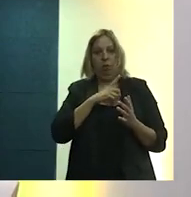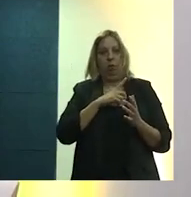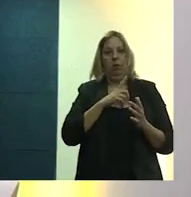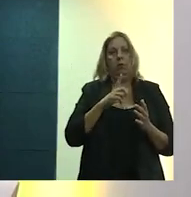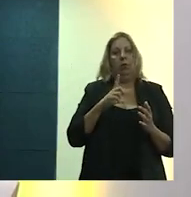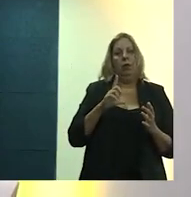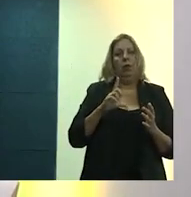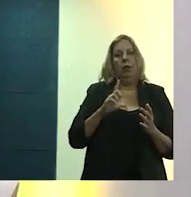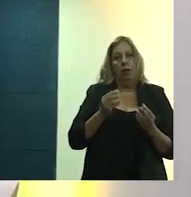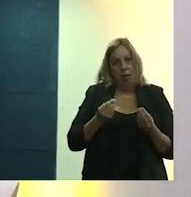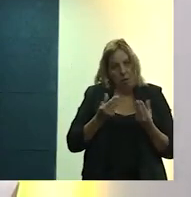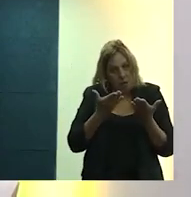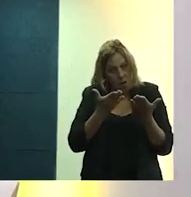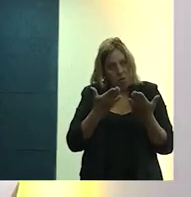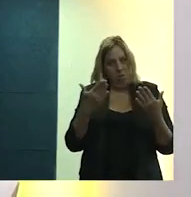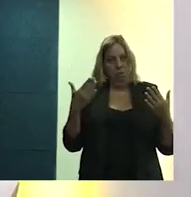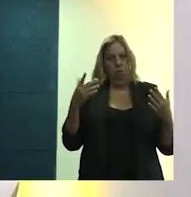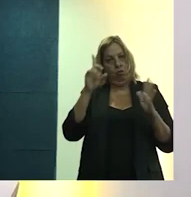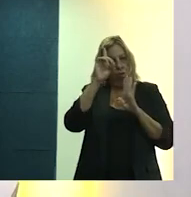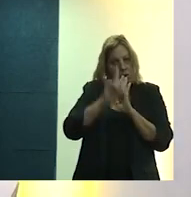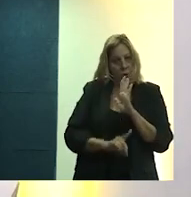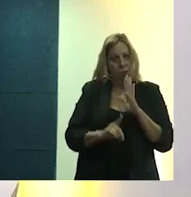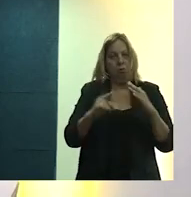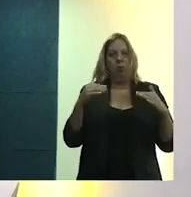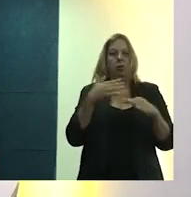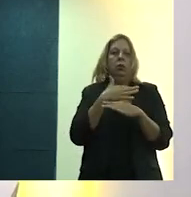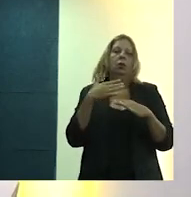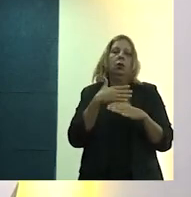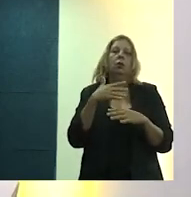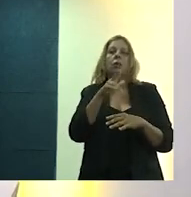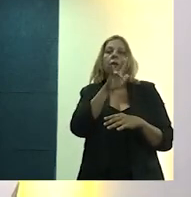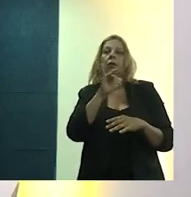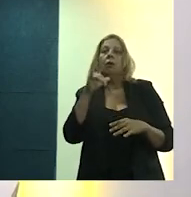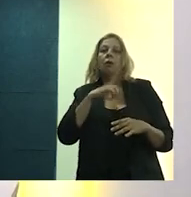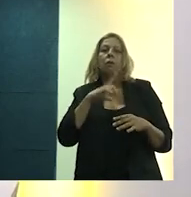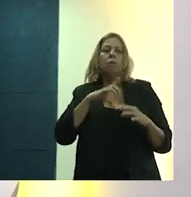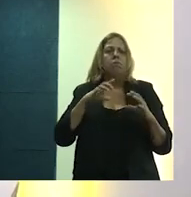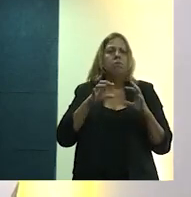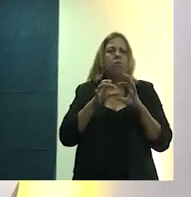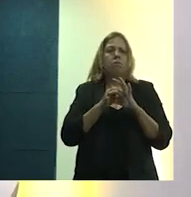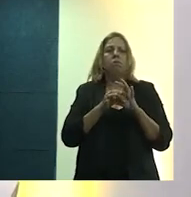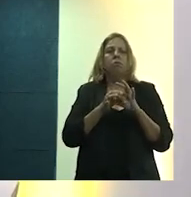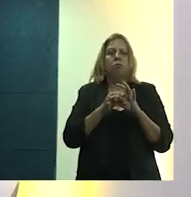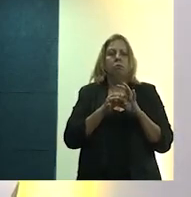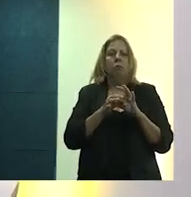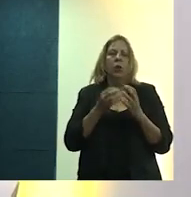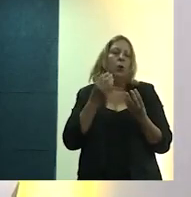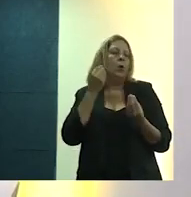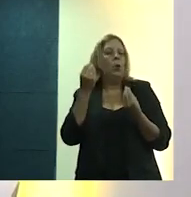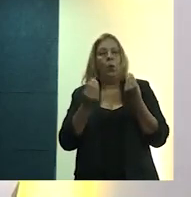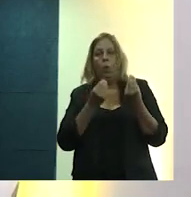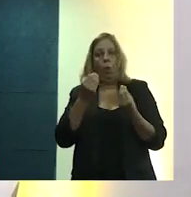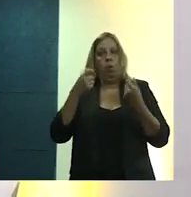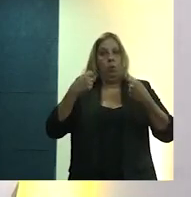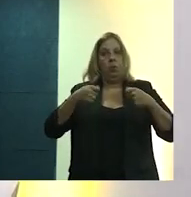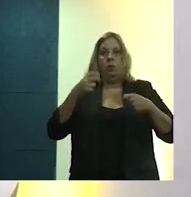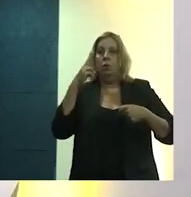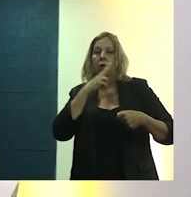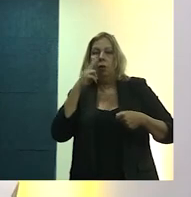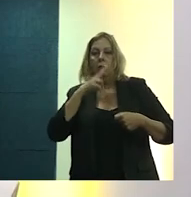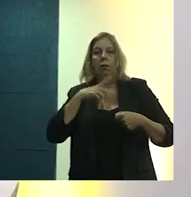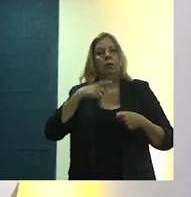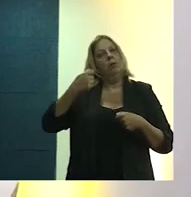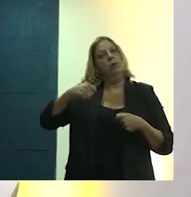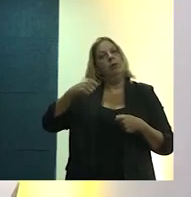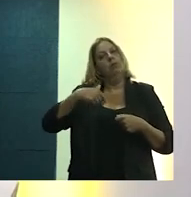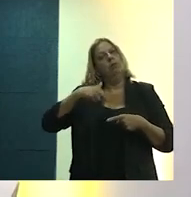de vulnerabilidade garantir o direito da cidade mas fundamentalmente ele vai definir de forma integrada e transversal Quais são as ações prioritárias